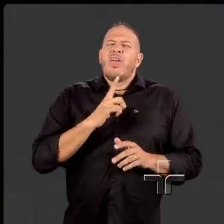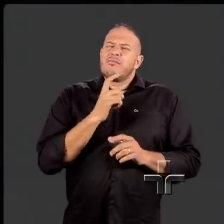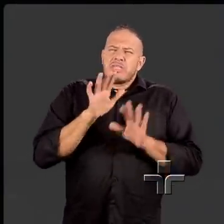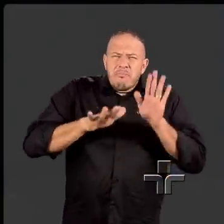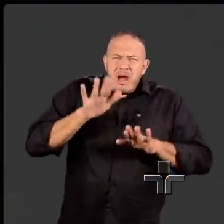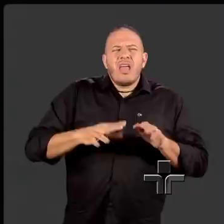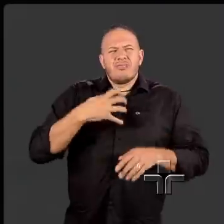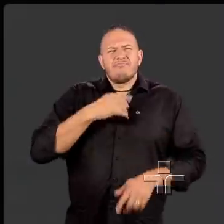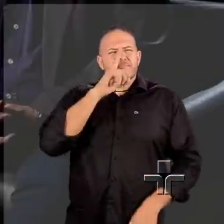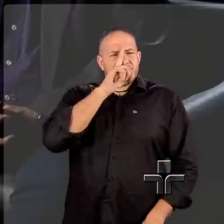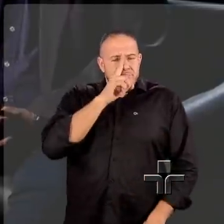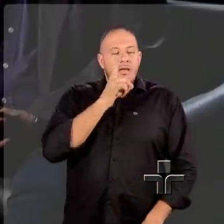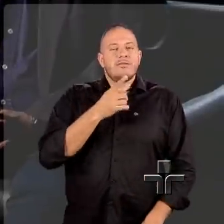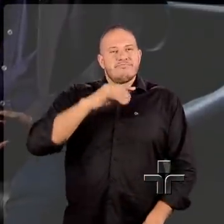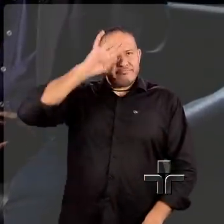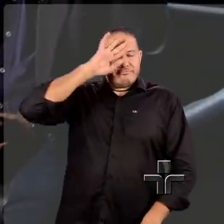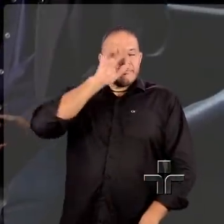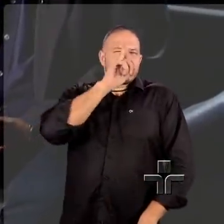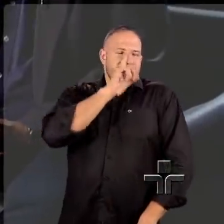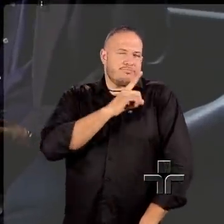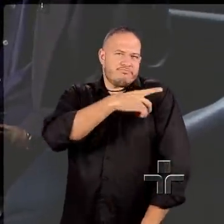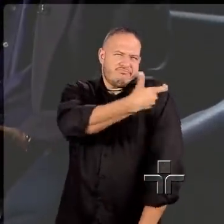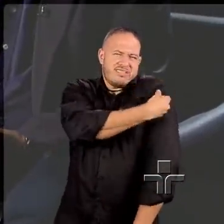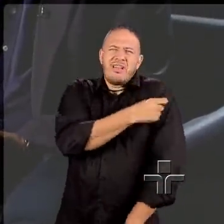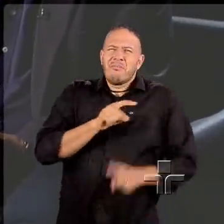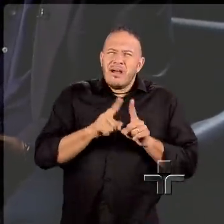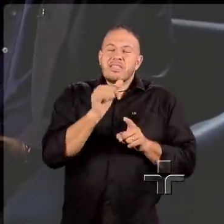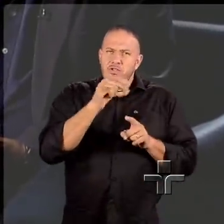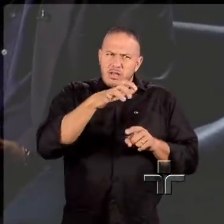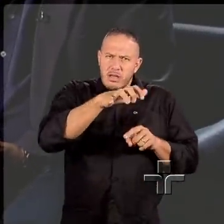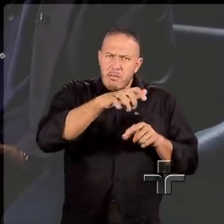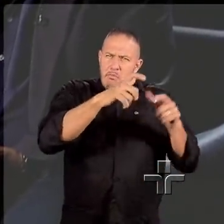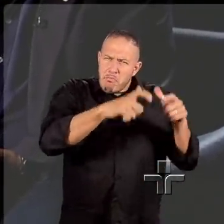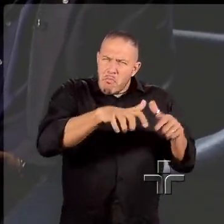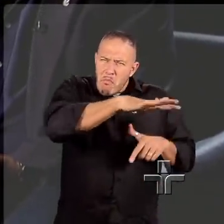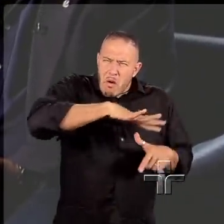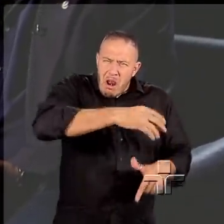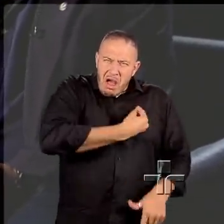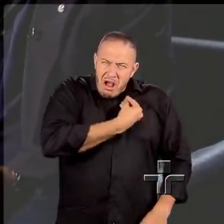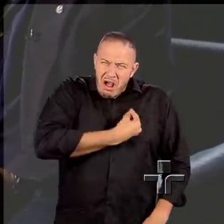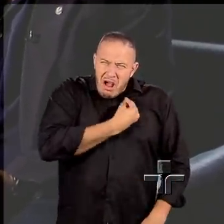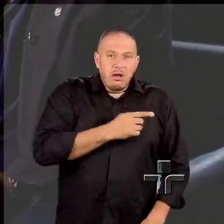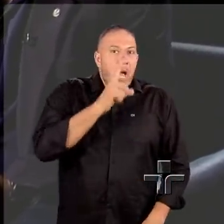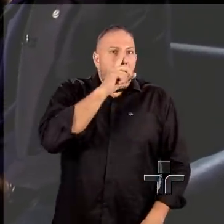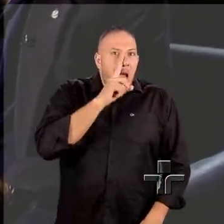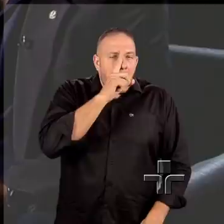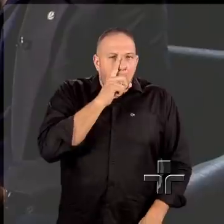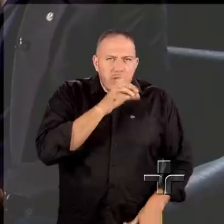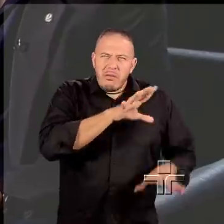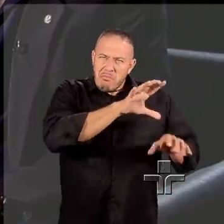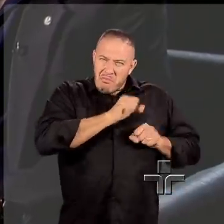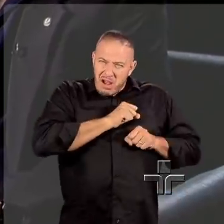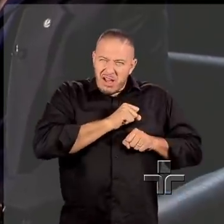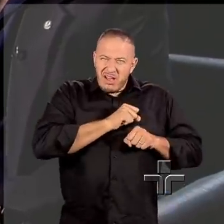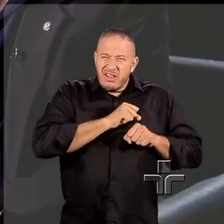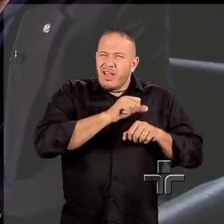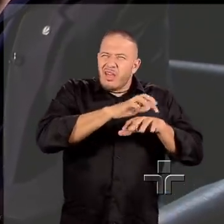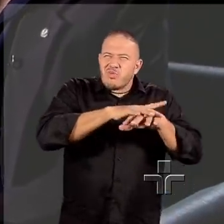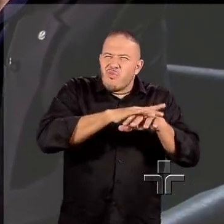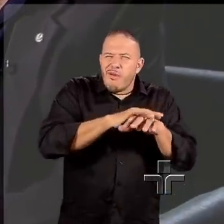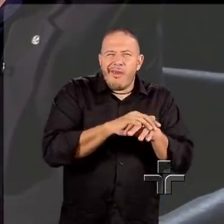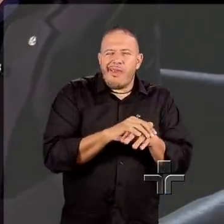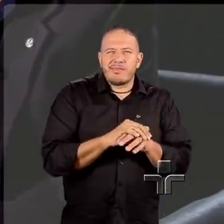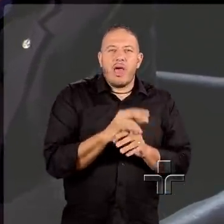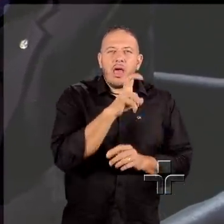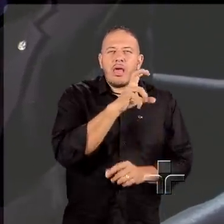febre amarela vacinal, mas se você morar numa zona endêmica, o risco de você ter uma doença pela vacina é ao redor de 1